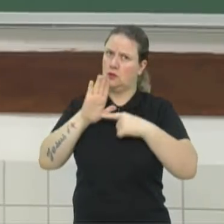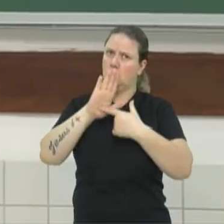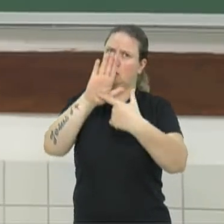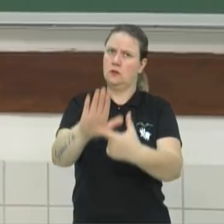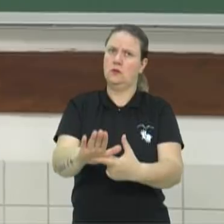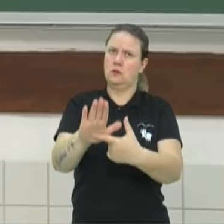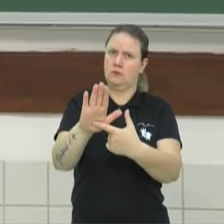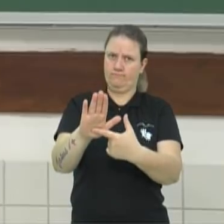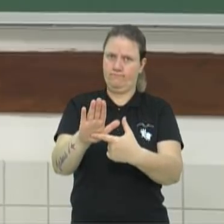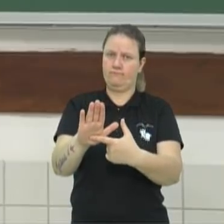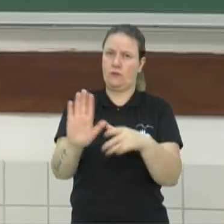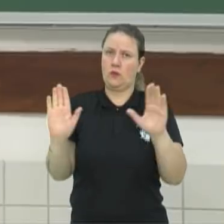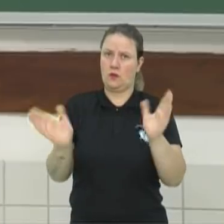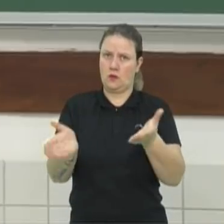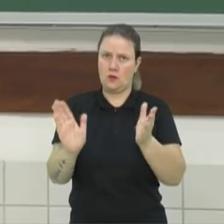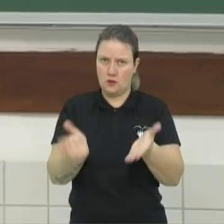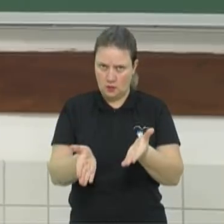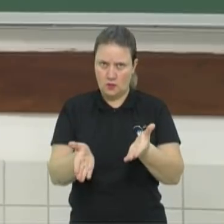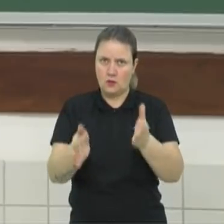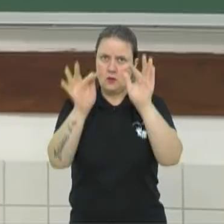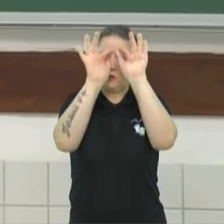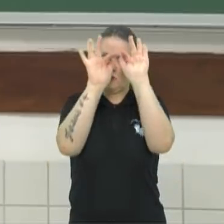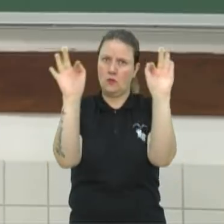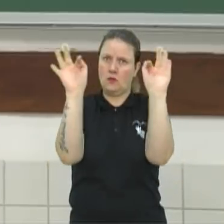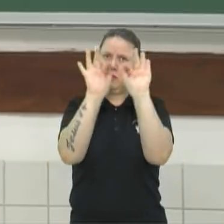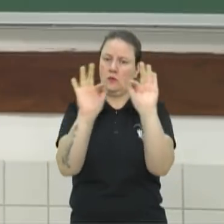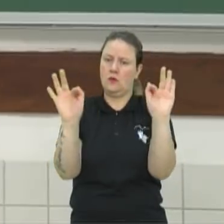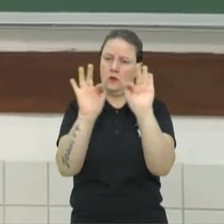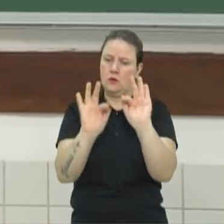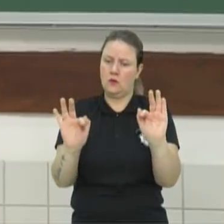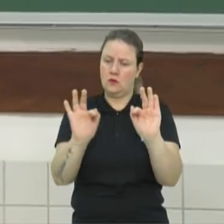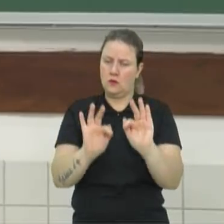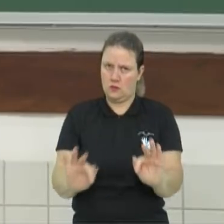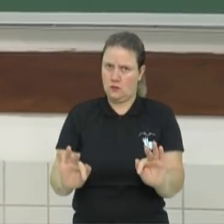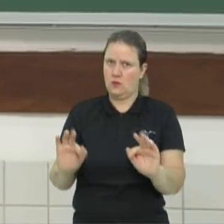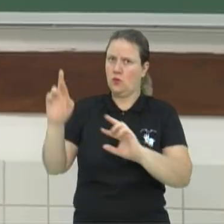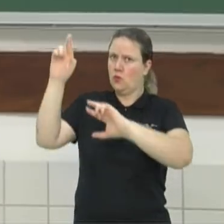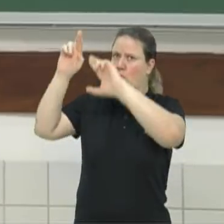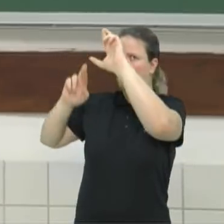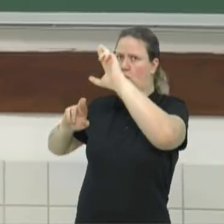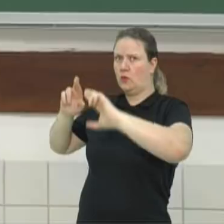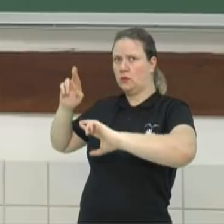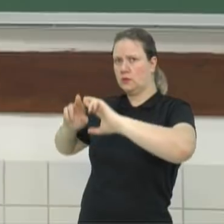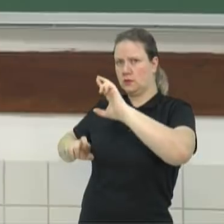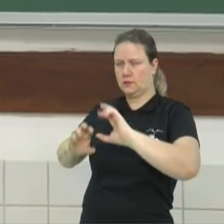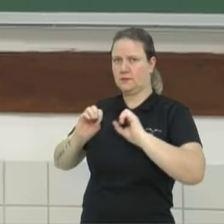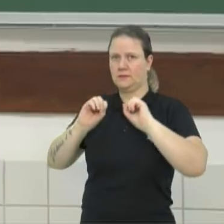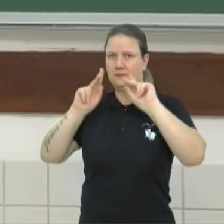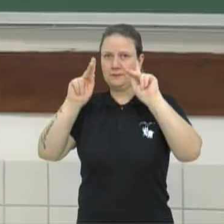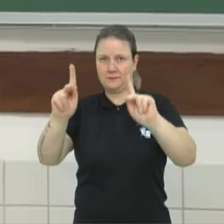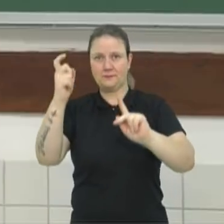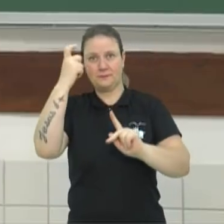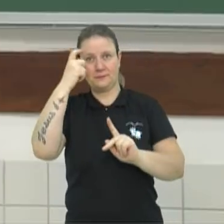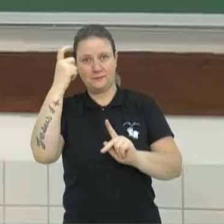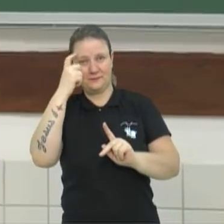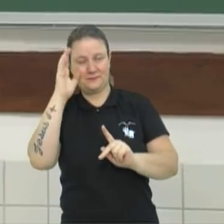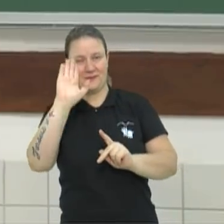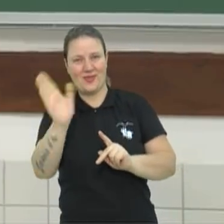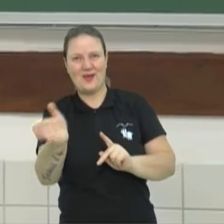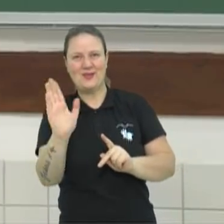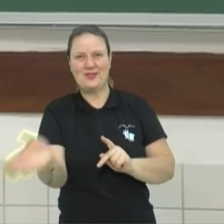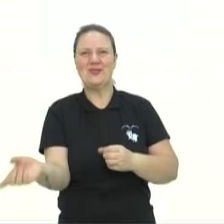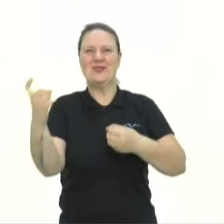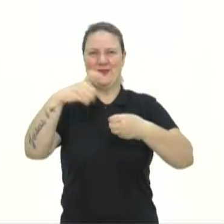vez a gente não está interpretando o texto. Nós estamos fazendo a análise das orações, ok? Então pense um pouquinho e daqui a pouco a